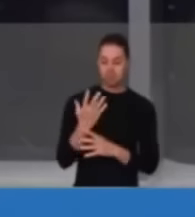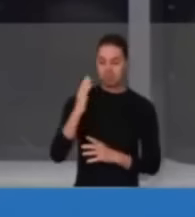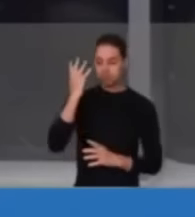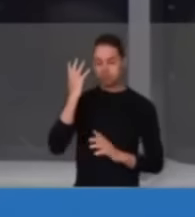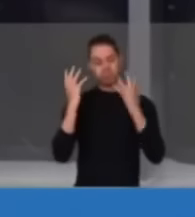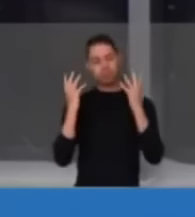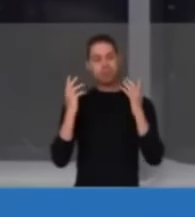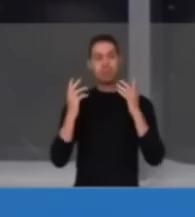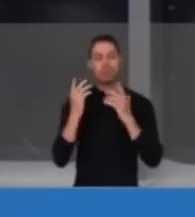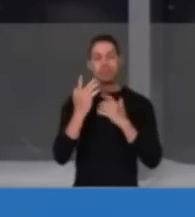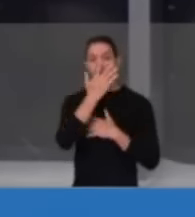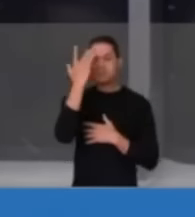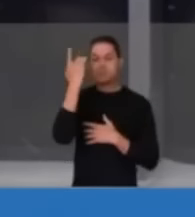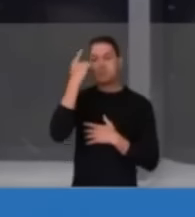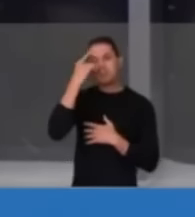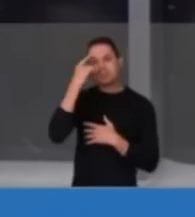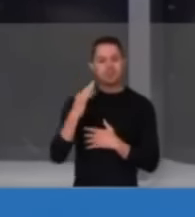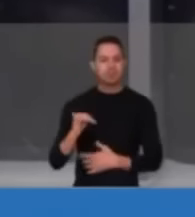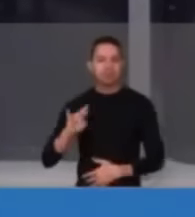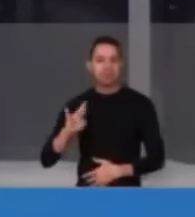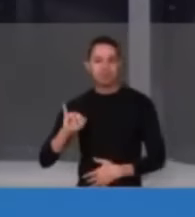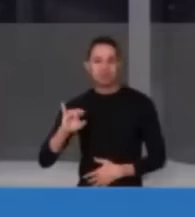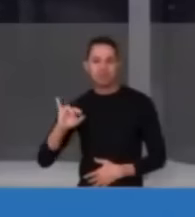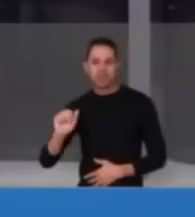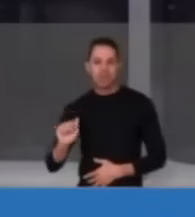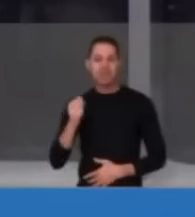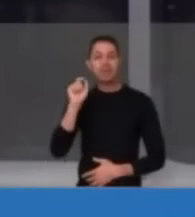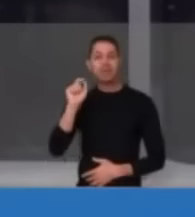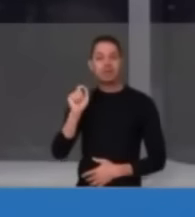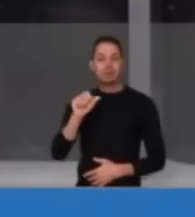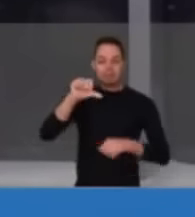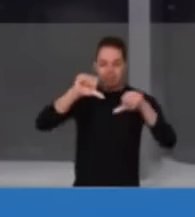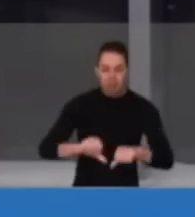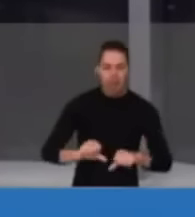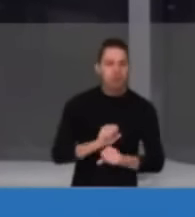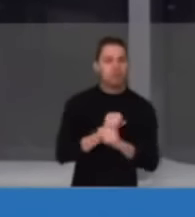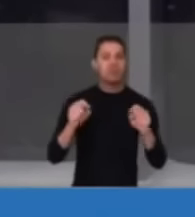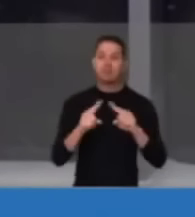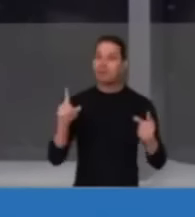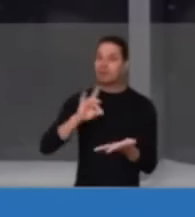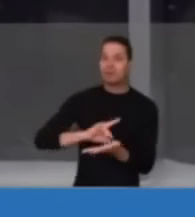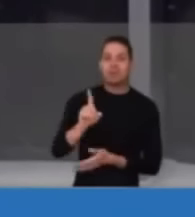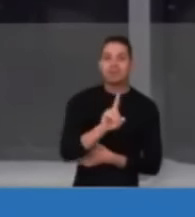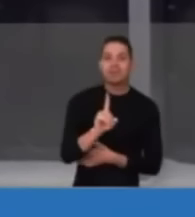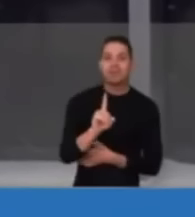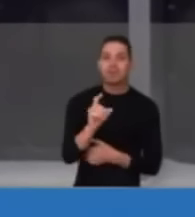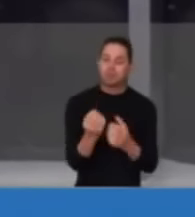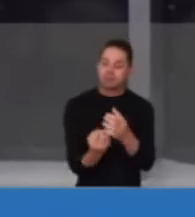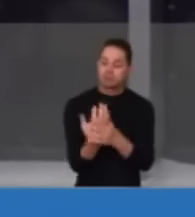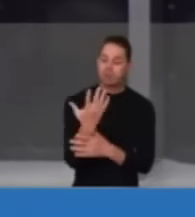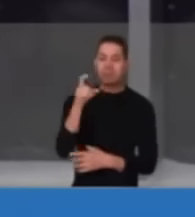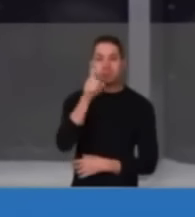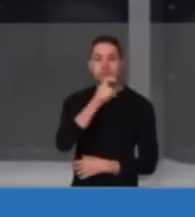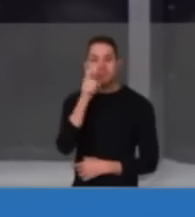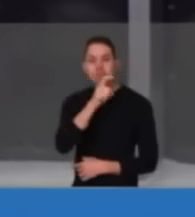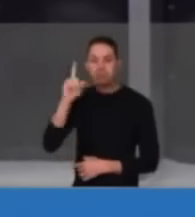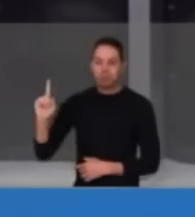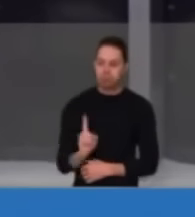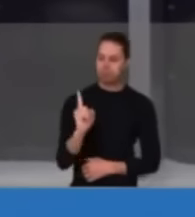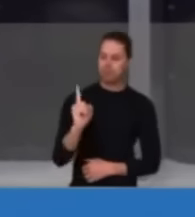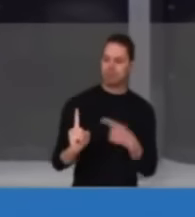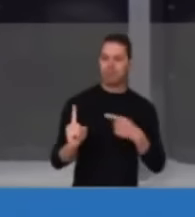aqui alguém pensou como Tiririca de pior do que tá não fica Mas não é verdade surgiu um mentiroso